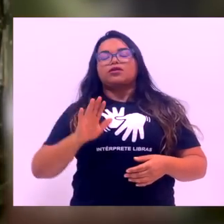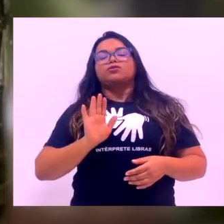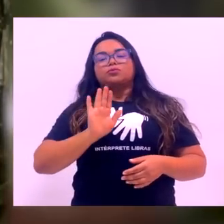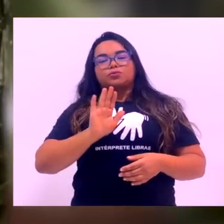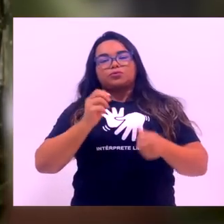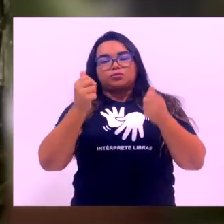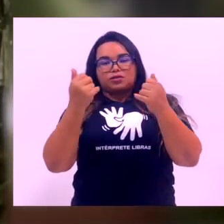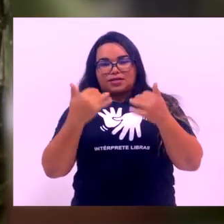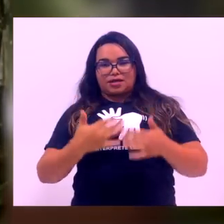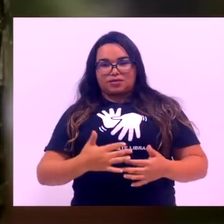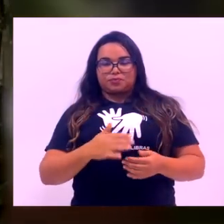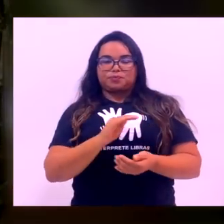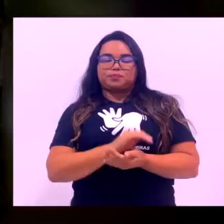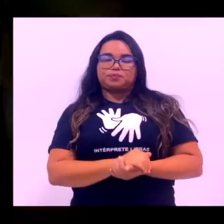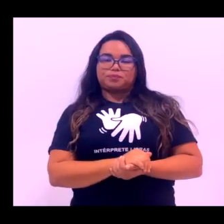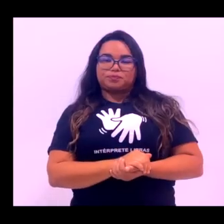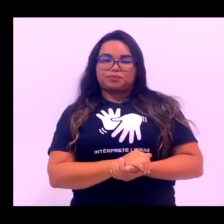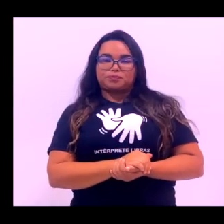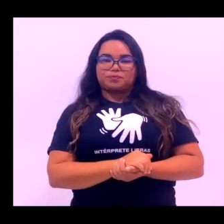disso na próxima sessão.